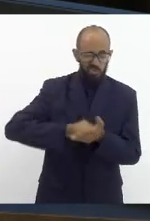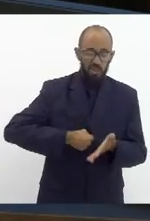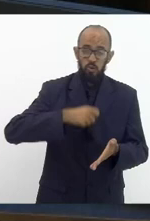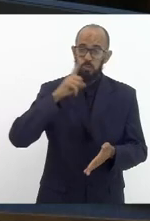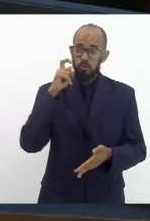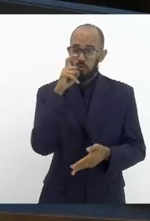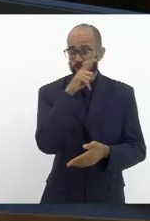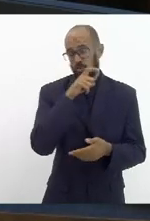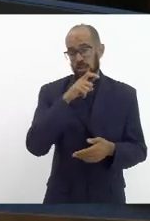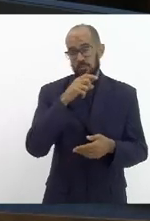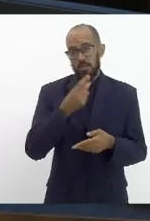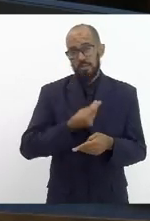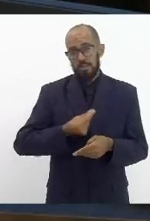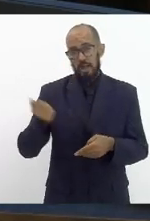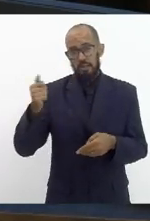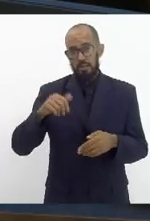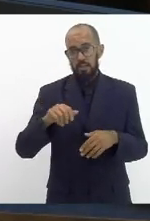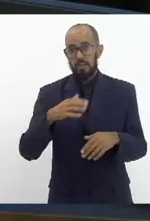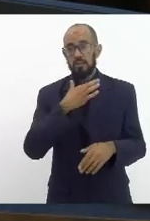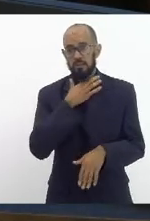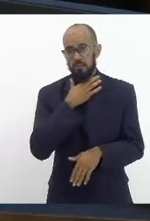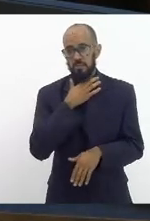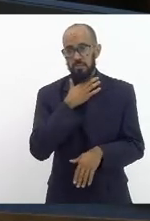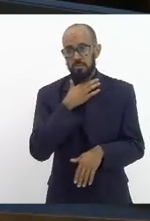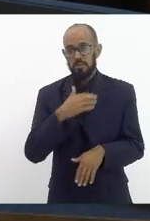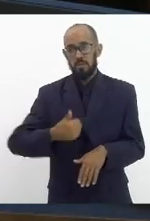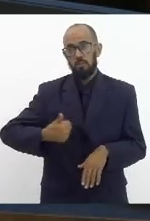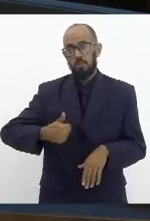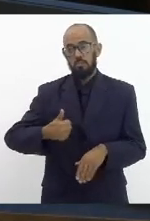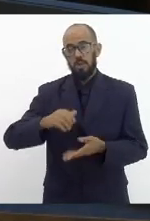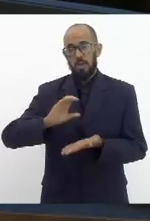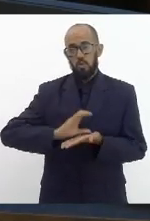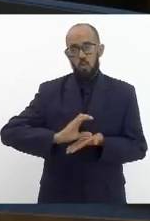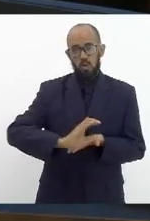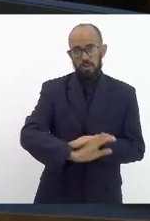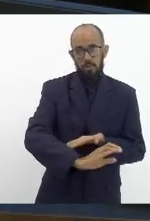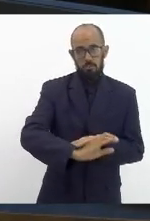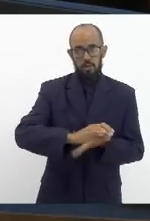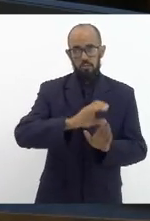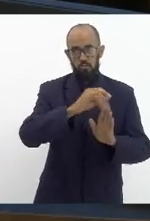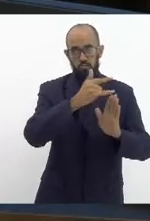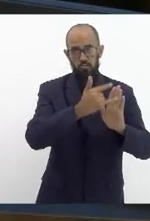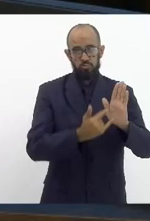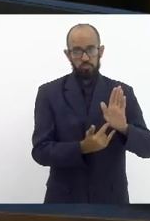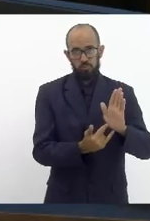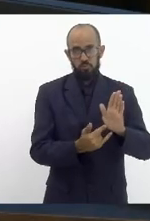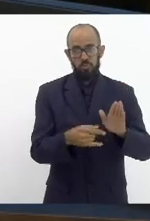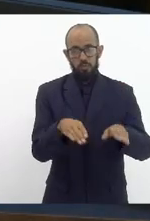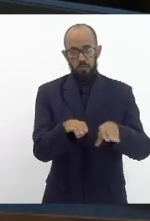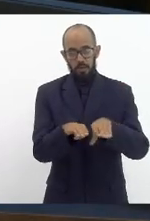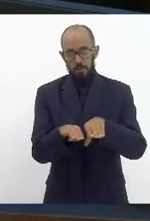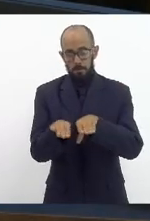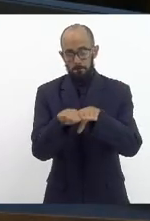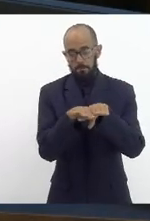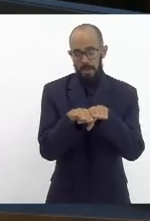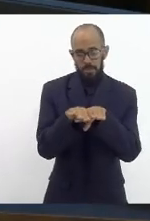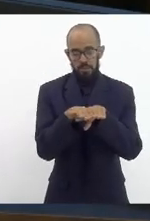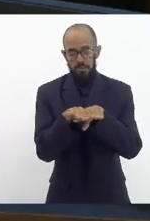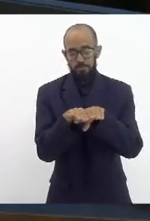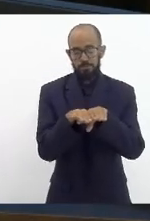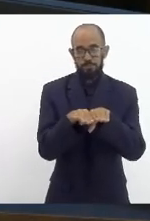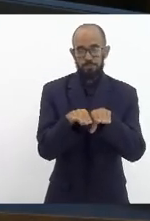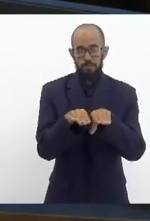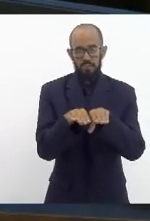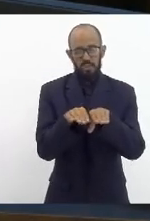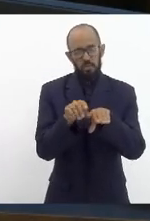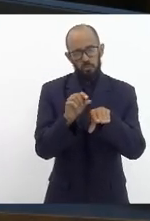crise. Esse é o primeiro orçamento enviado para a Assembleia Legislativa, que o orçamento, pelo menos, empata e ainda tem um superávit,